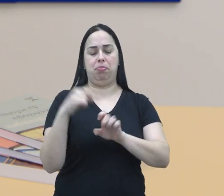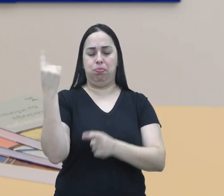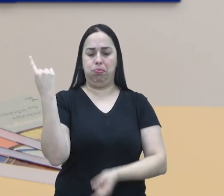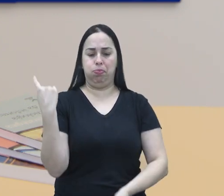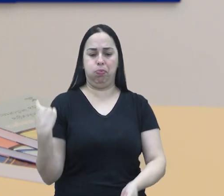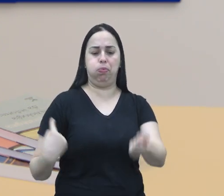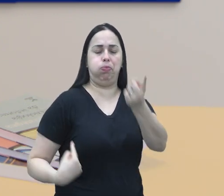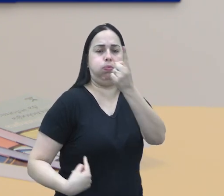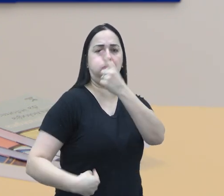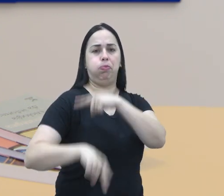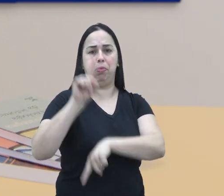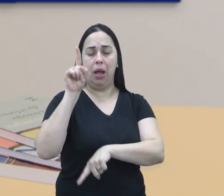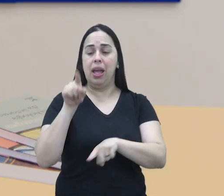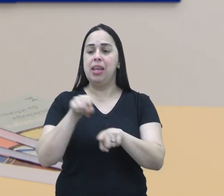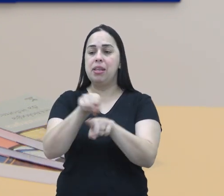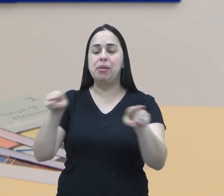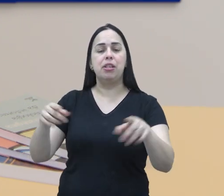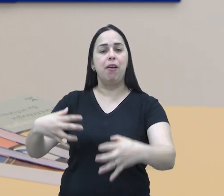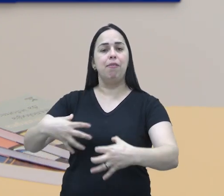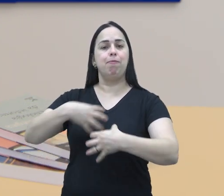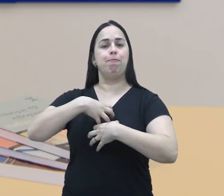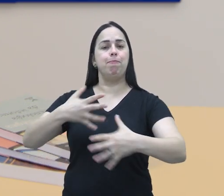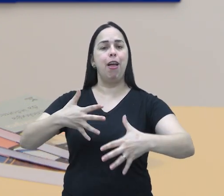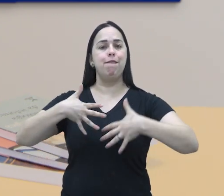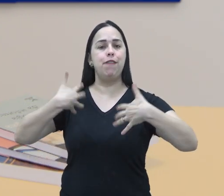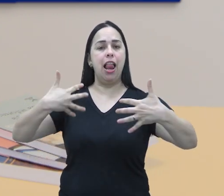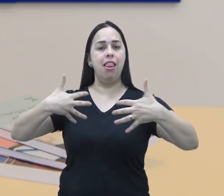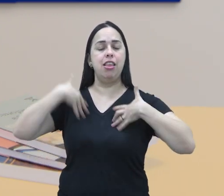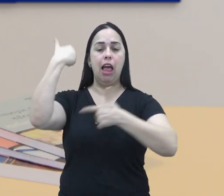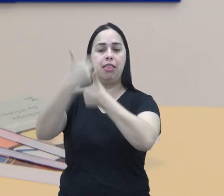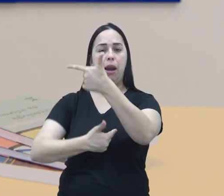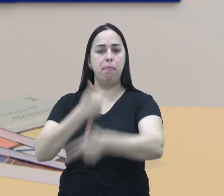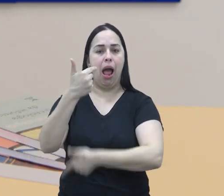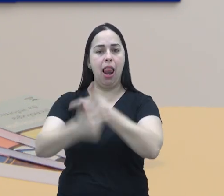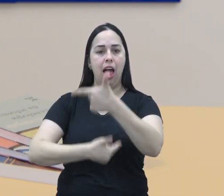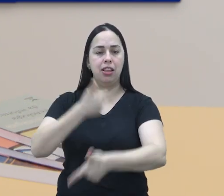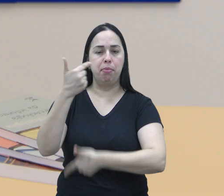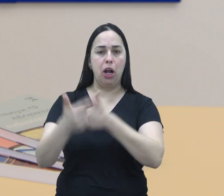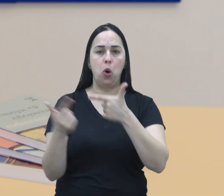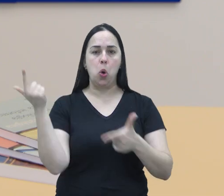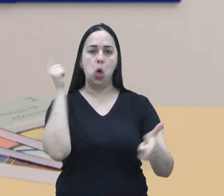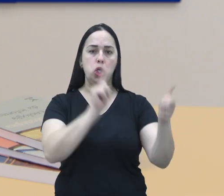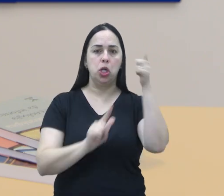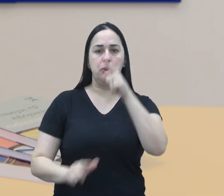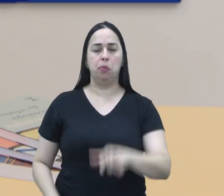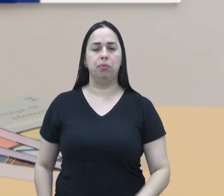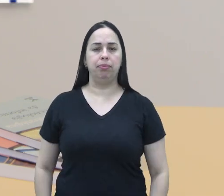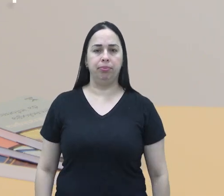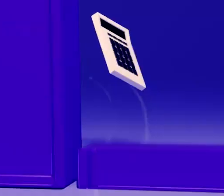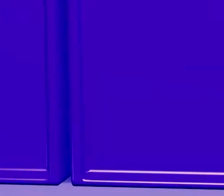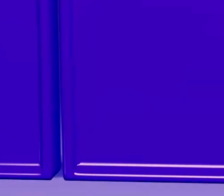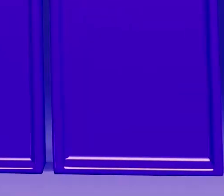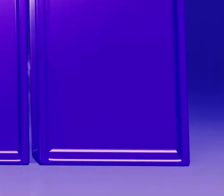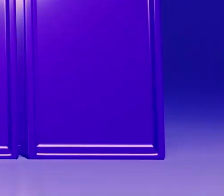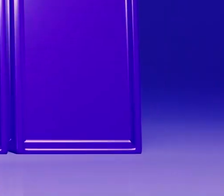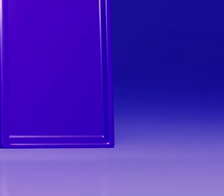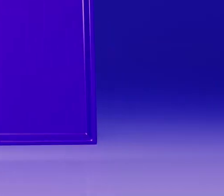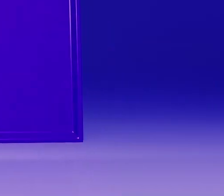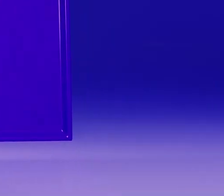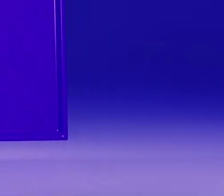de engajamento, de manter as pessoas motivadas em prol da busca dos resultados que você precisa.